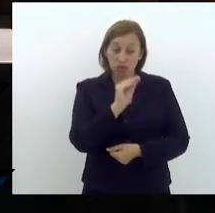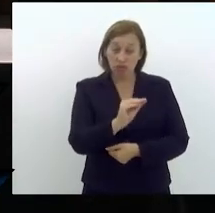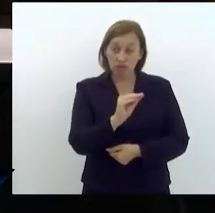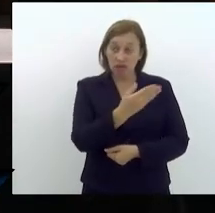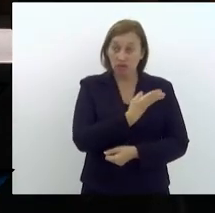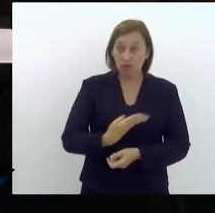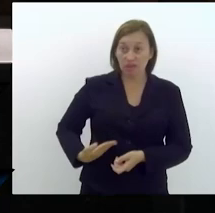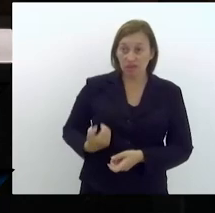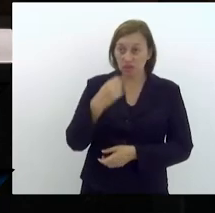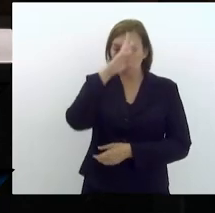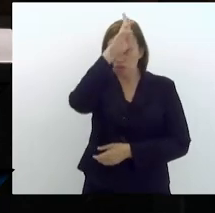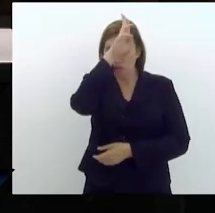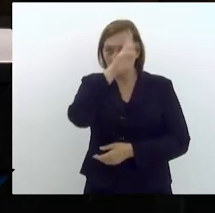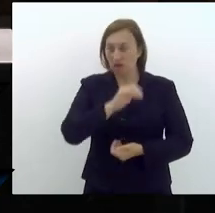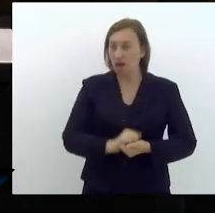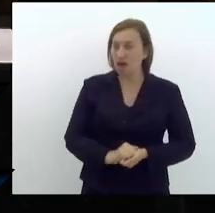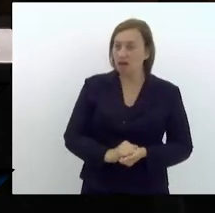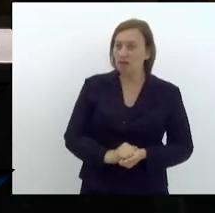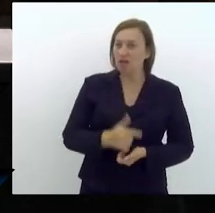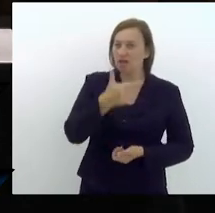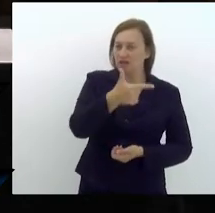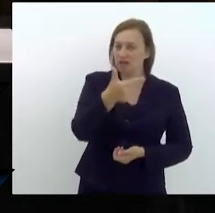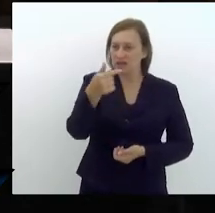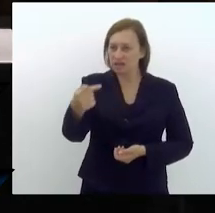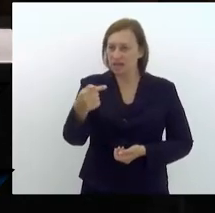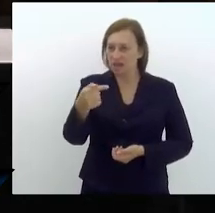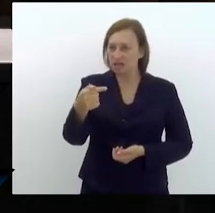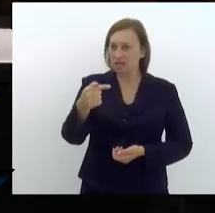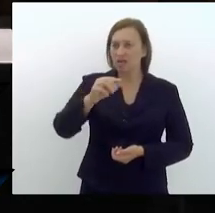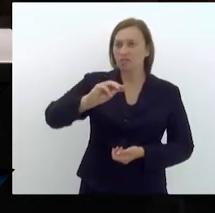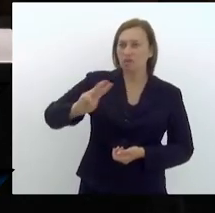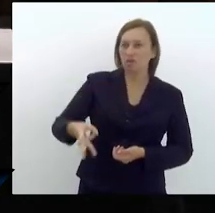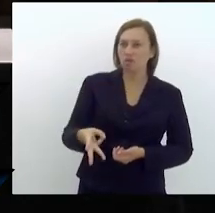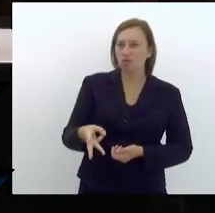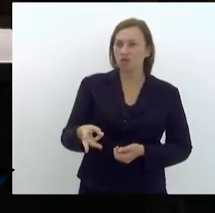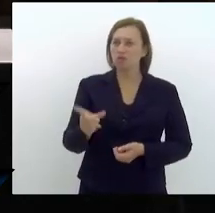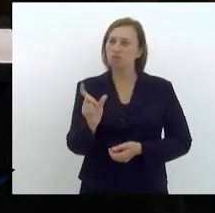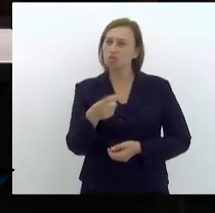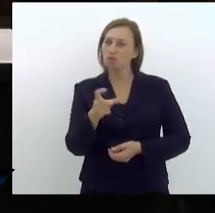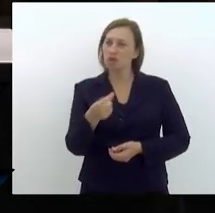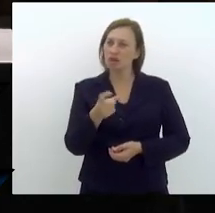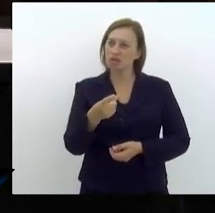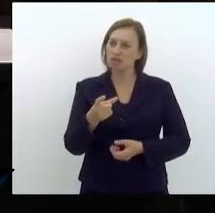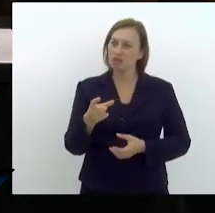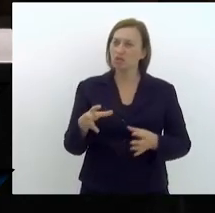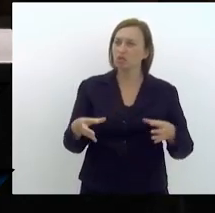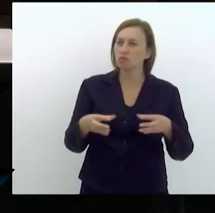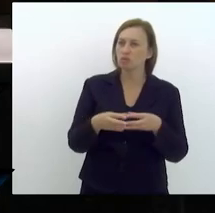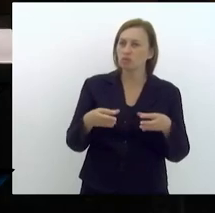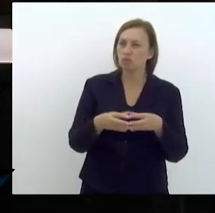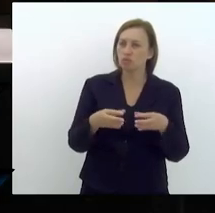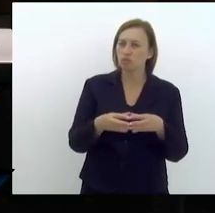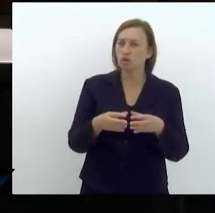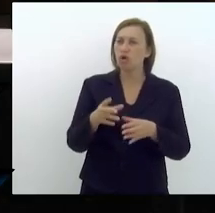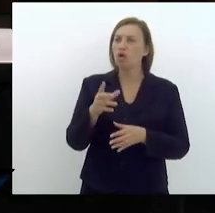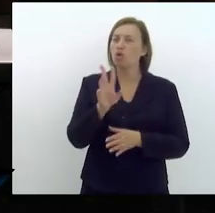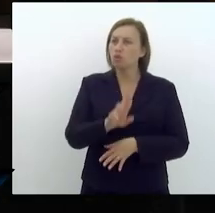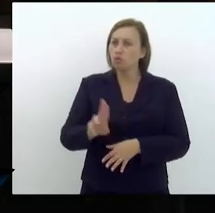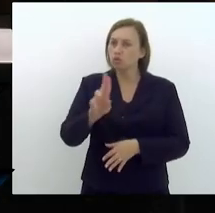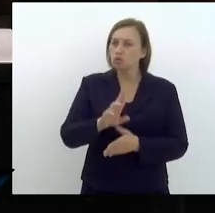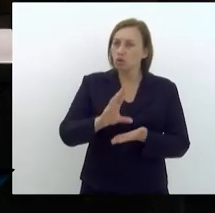Presidente bolsonaro gastou 27 milhões de reais no cartão corporativo e mesmo assim no período da covid usou esse recurso para